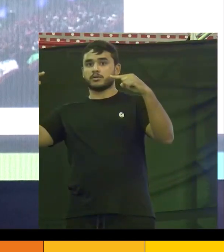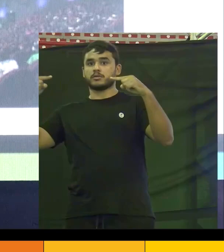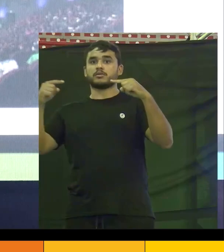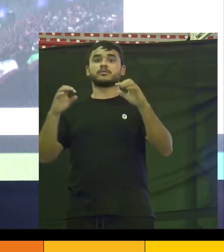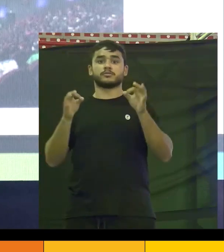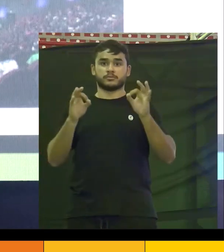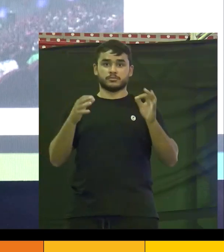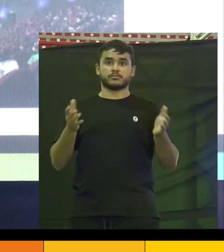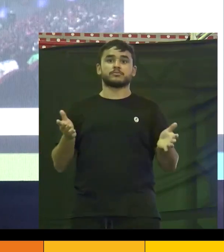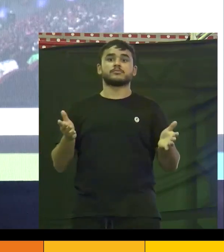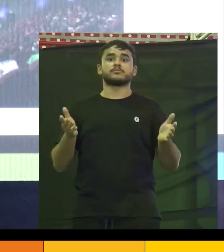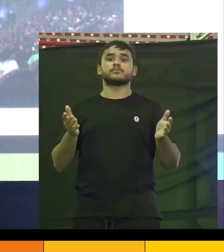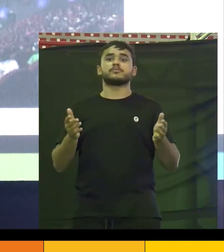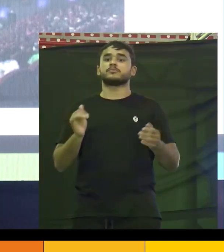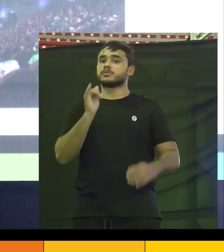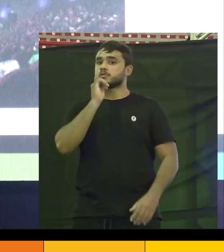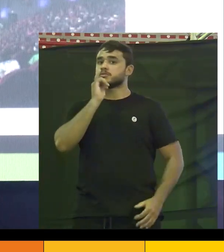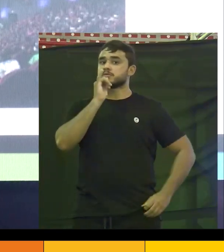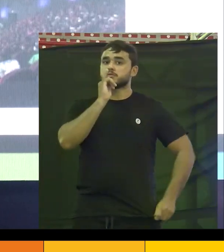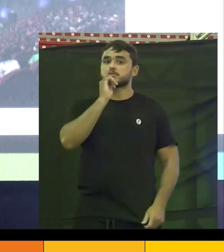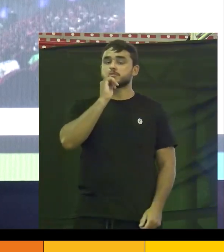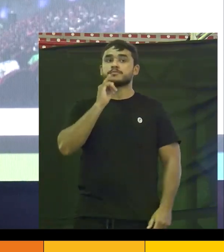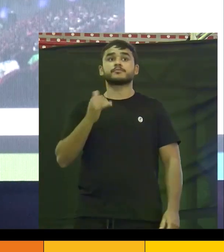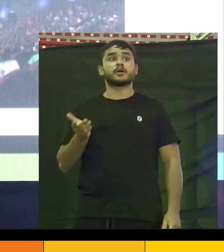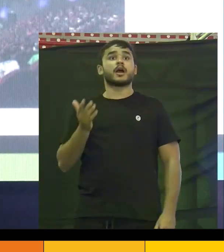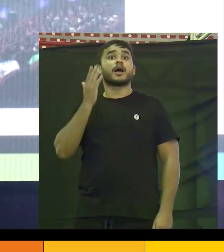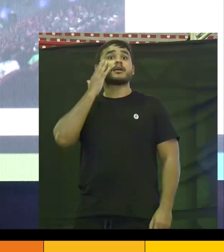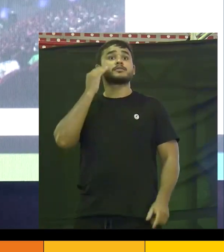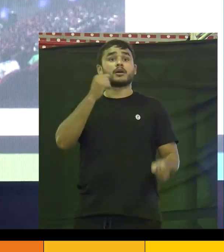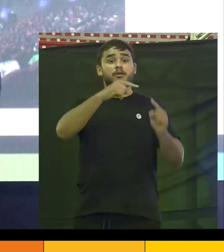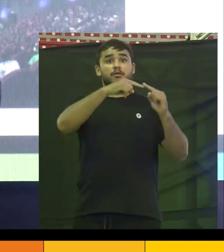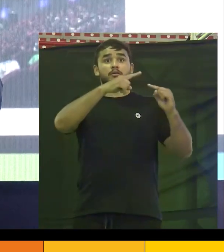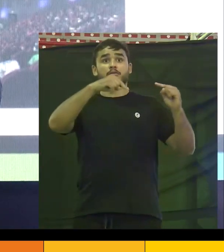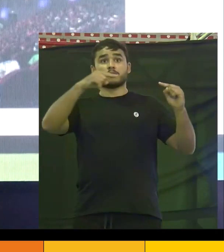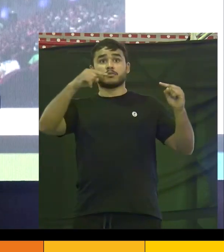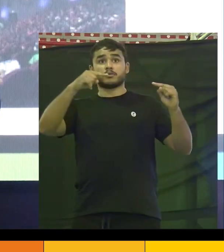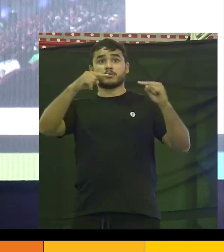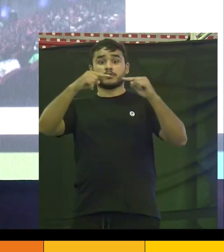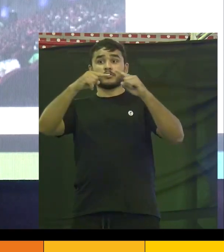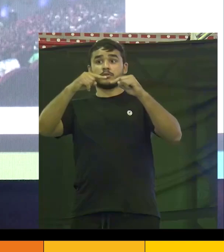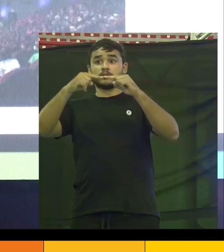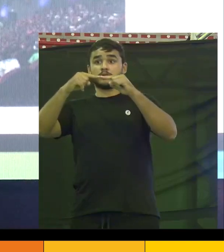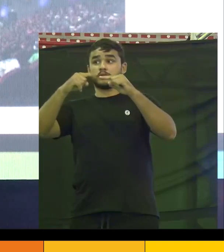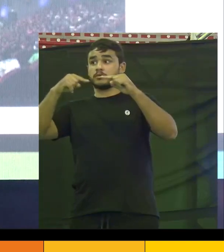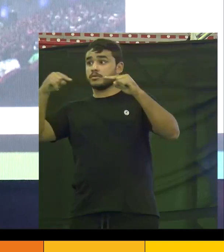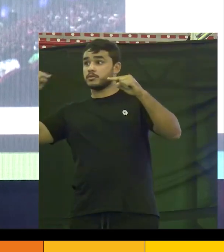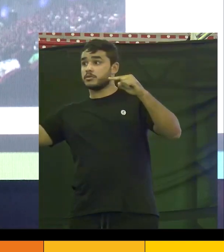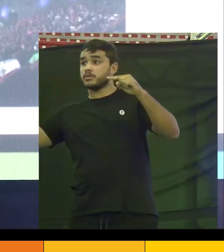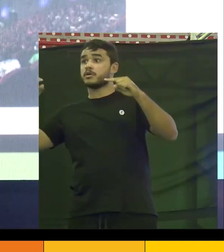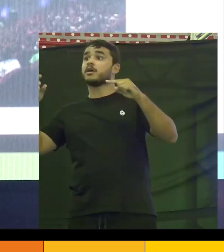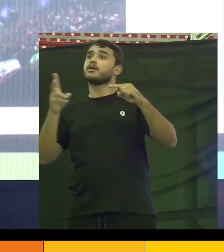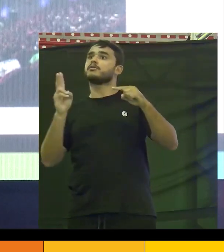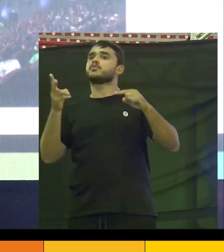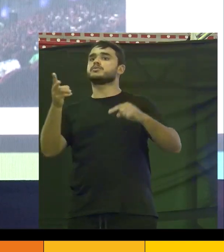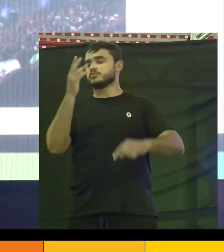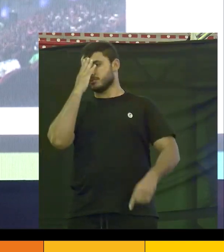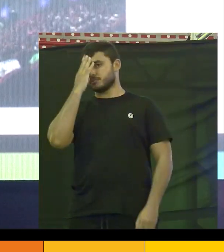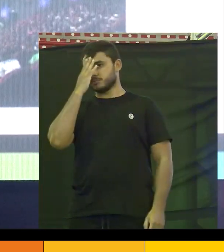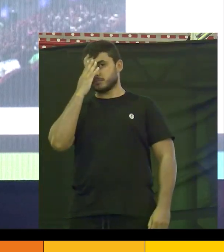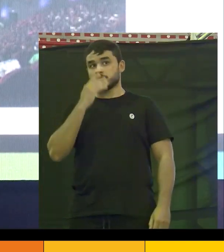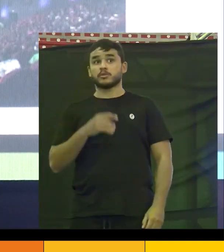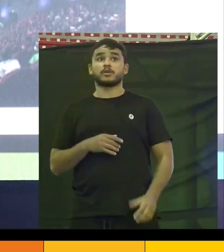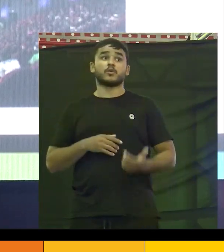um aumento na amplitude, na intensidade da onda. A ressonância é entre uma onda e um objeto,